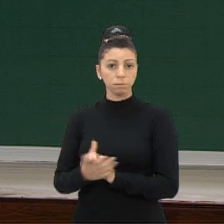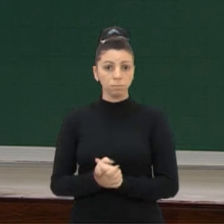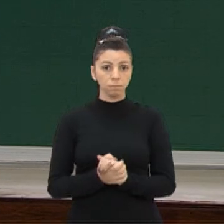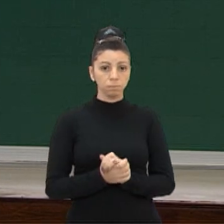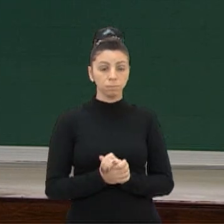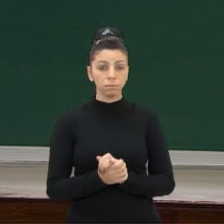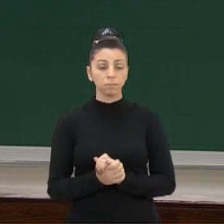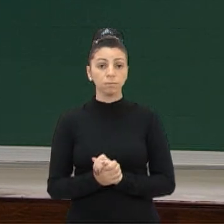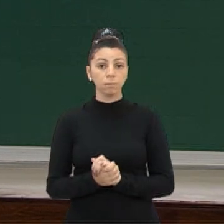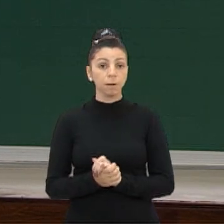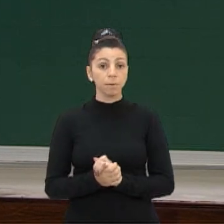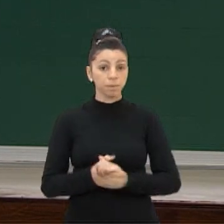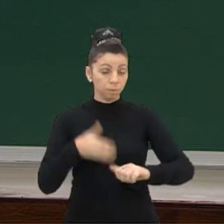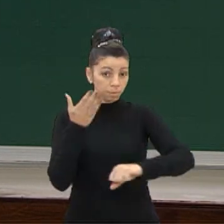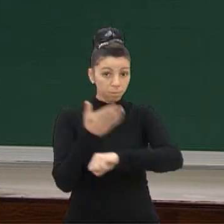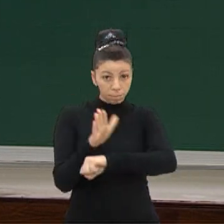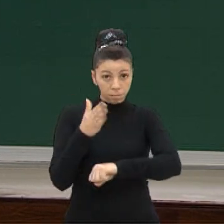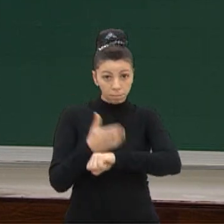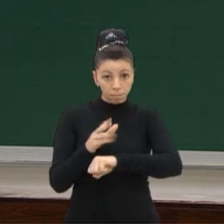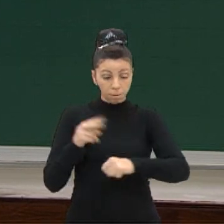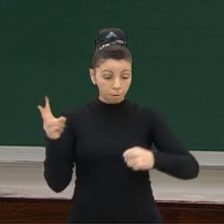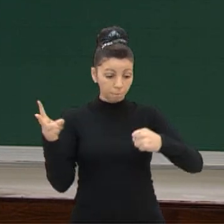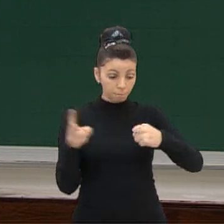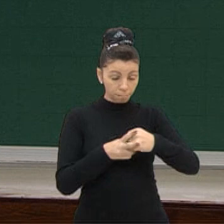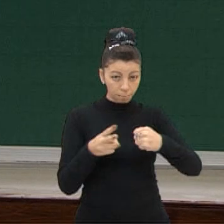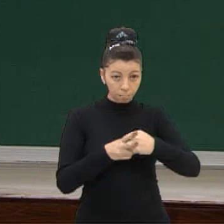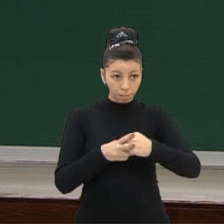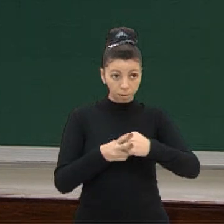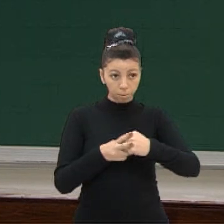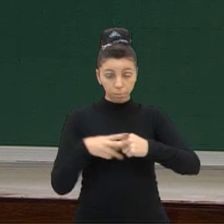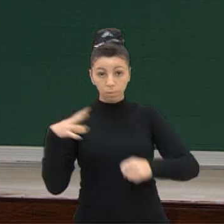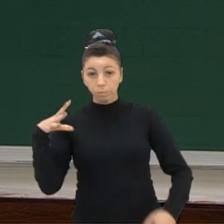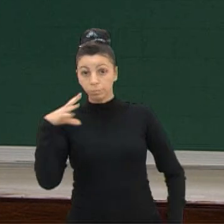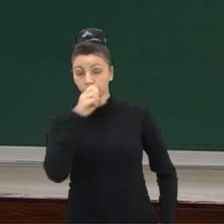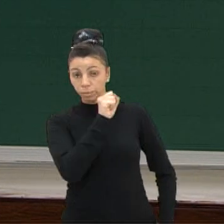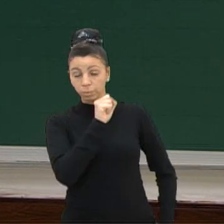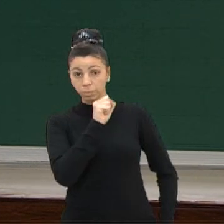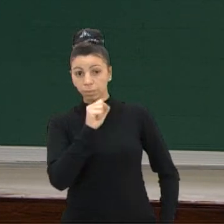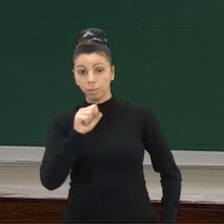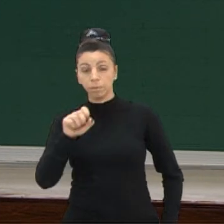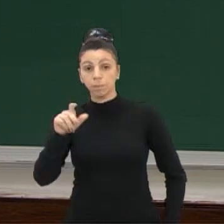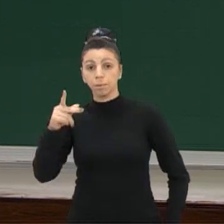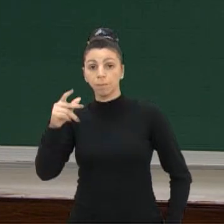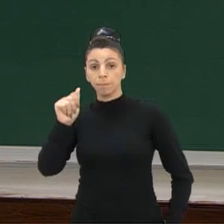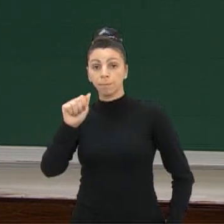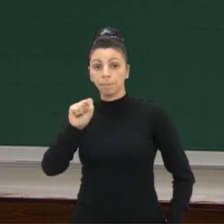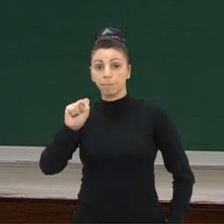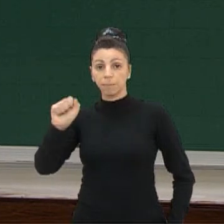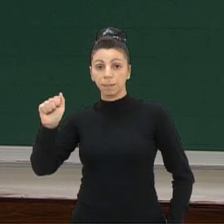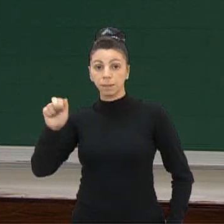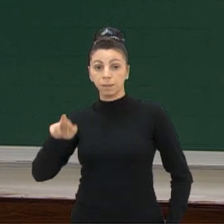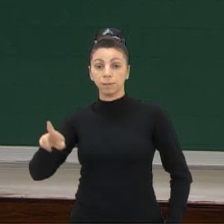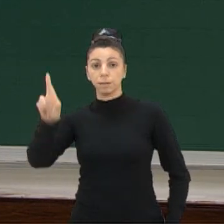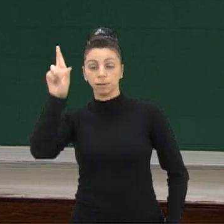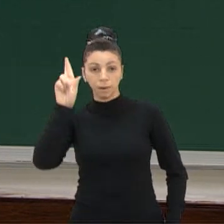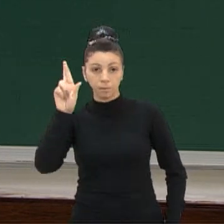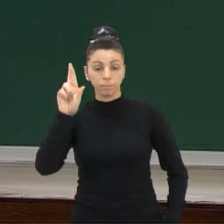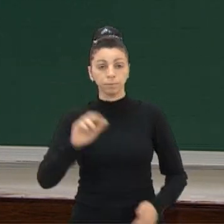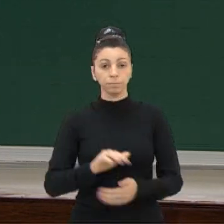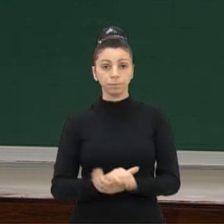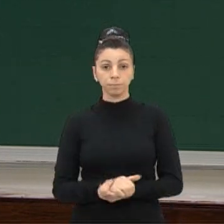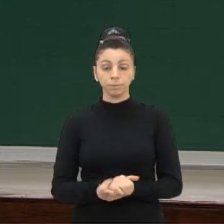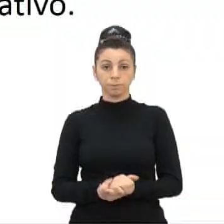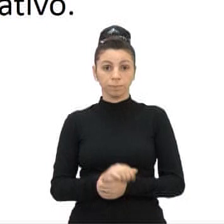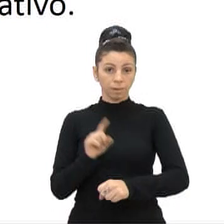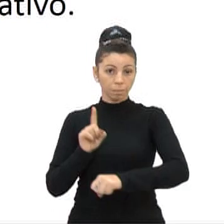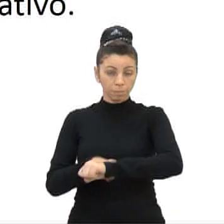Que vocês façam um treinamento aí com o verbo passar, né? Vocês vão ter que conjugá-lo no imperativo afirmativo. Ok, pessoal?